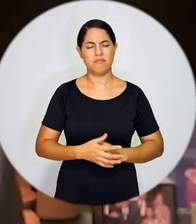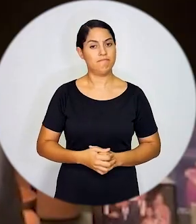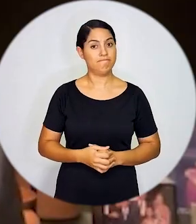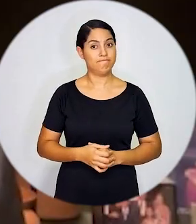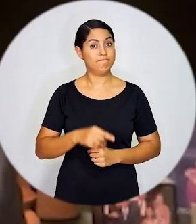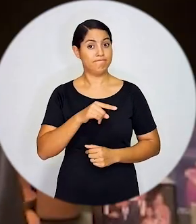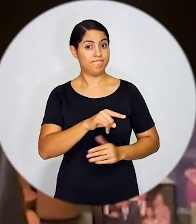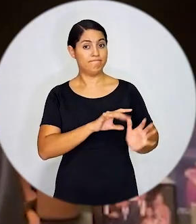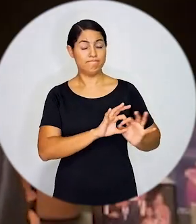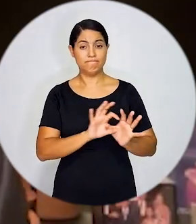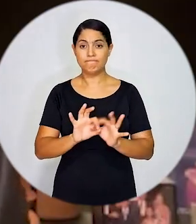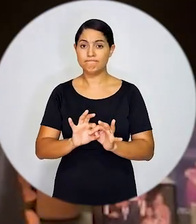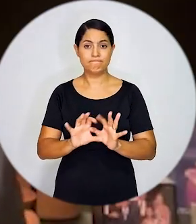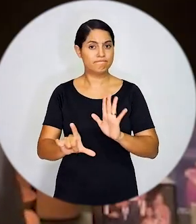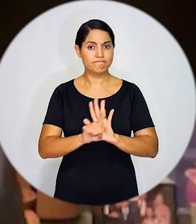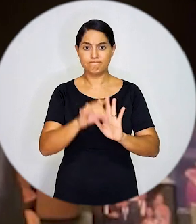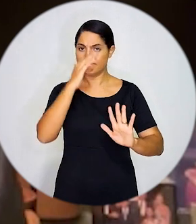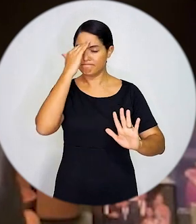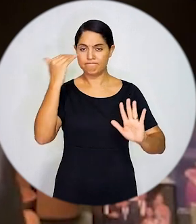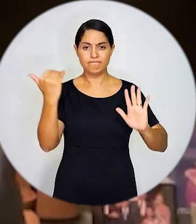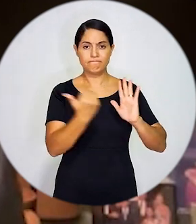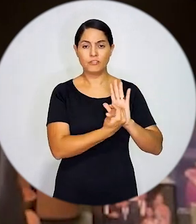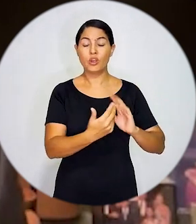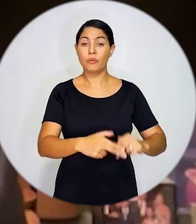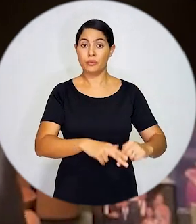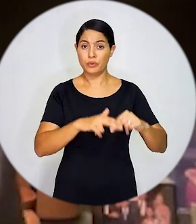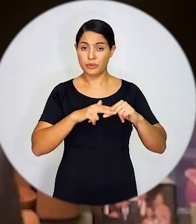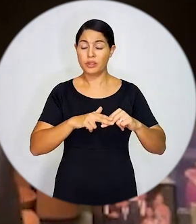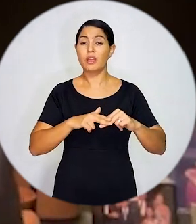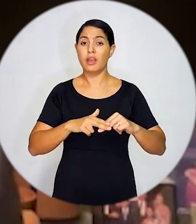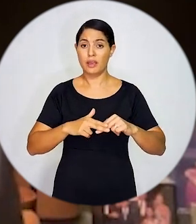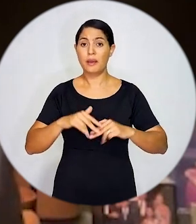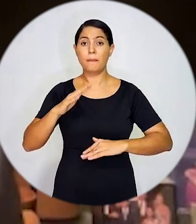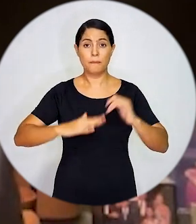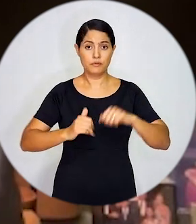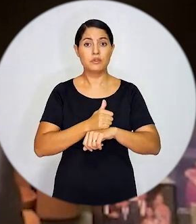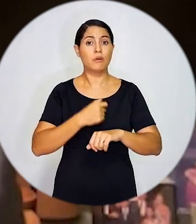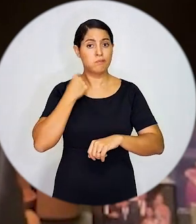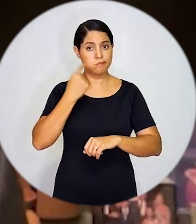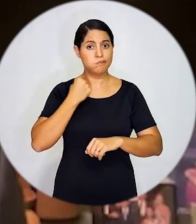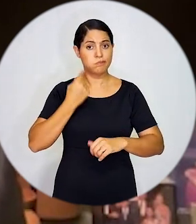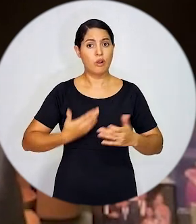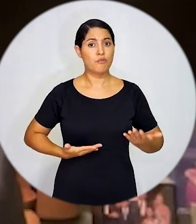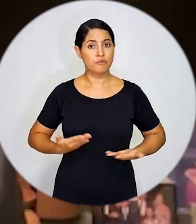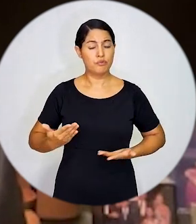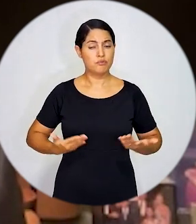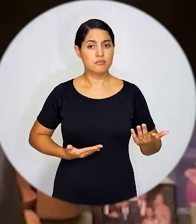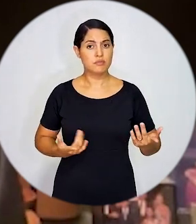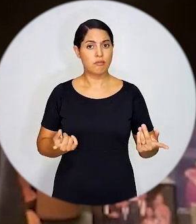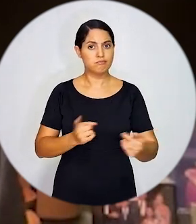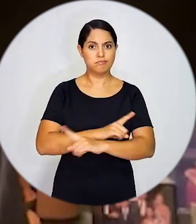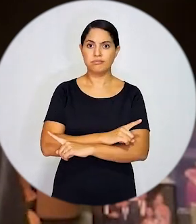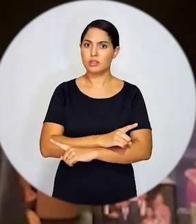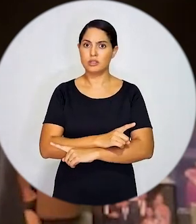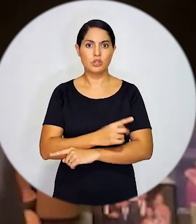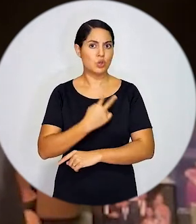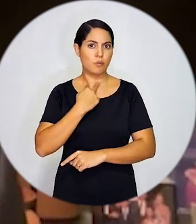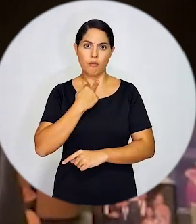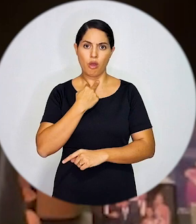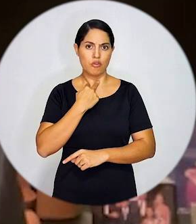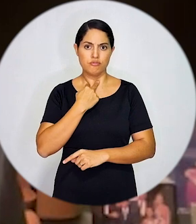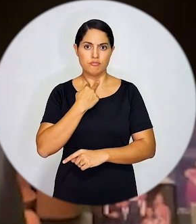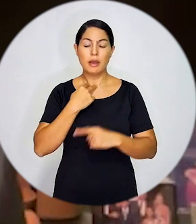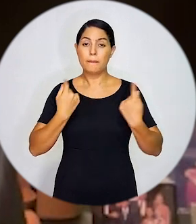na OAB. Há aí realmente uma irregularidade, há um exercício ilegal da profissão, tanto que